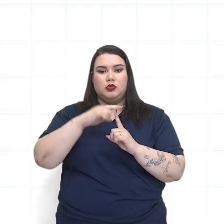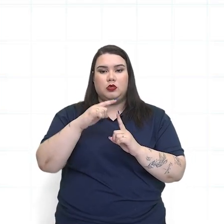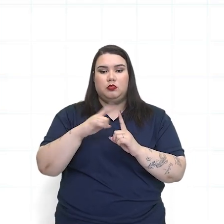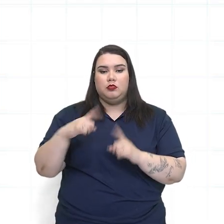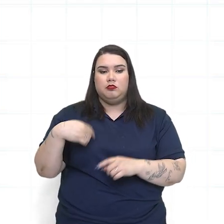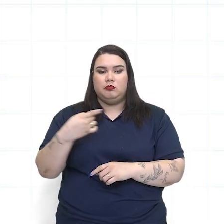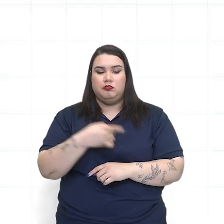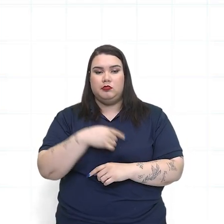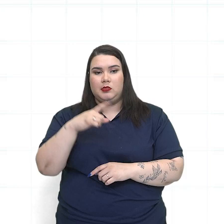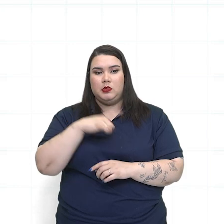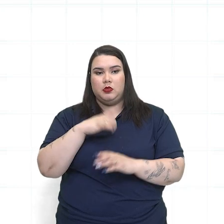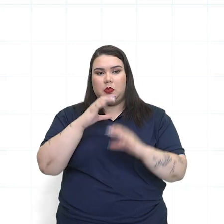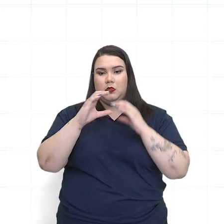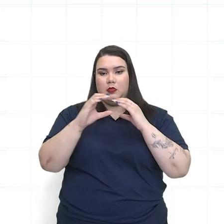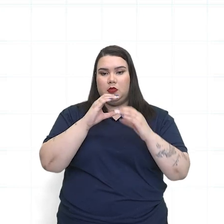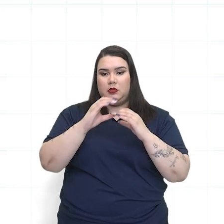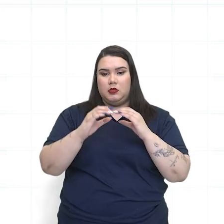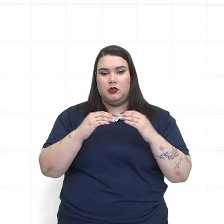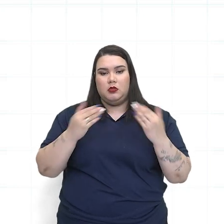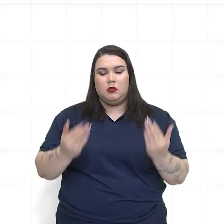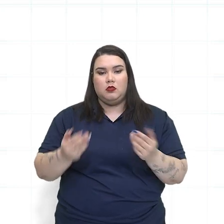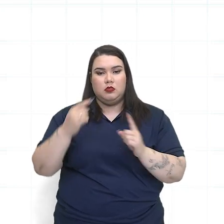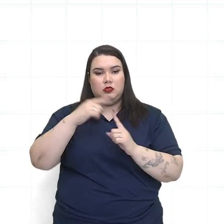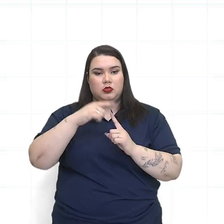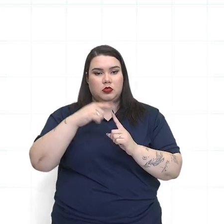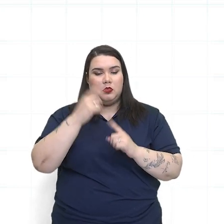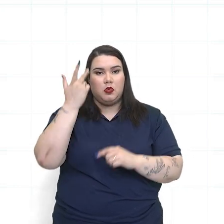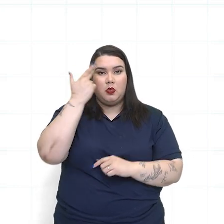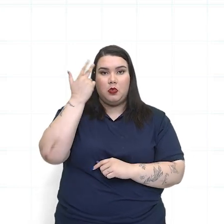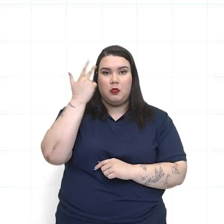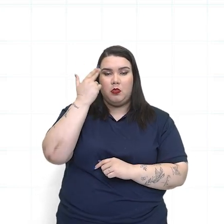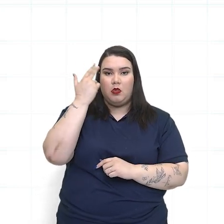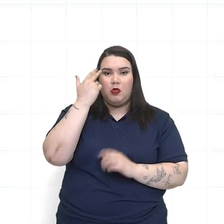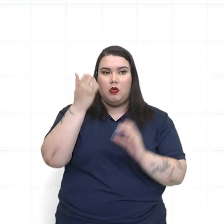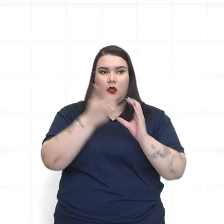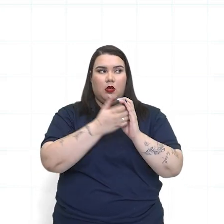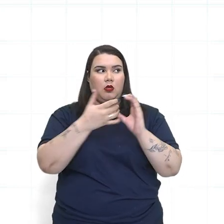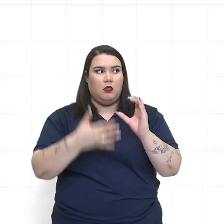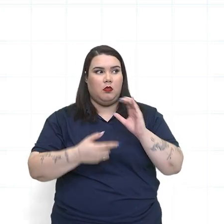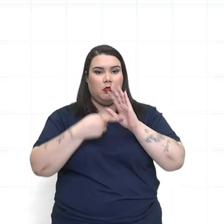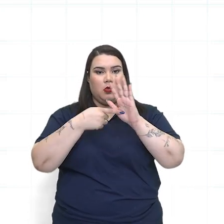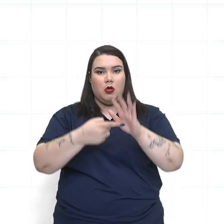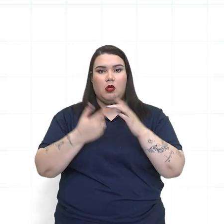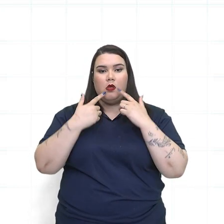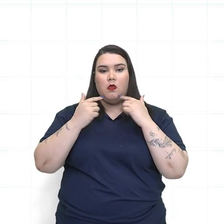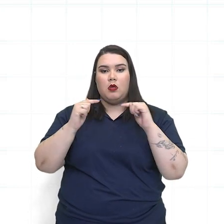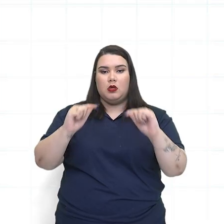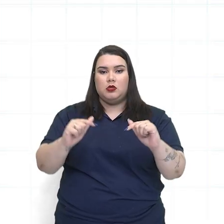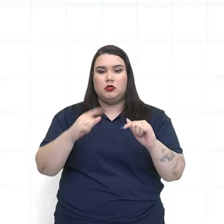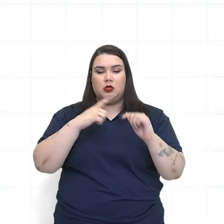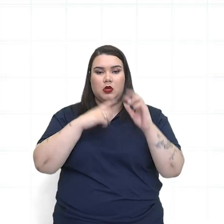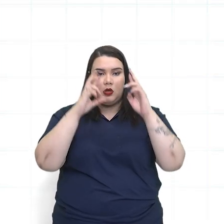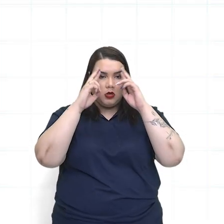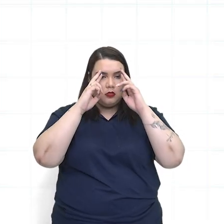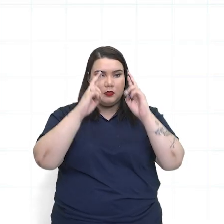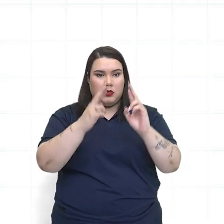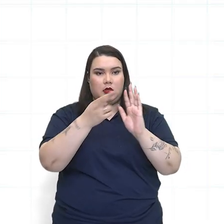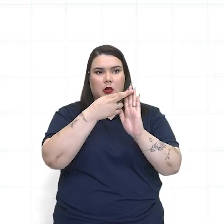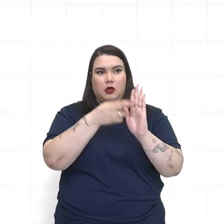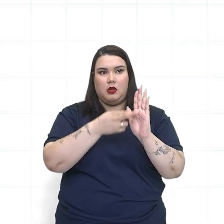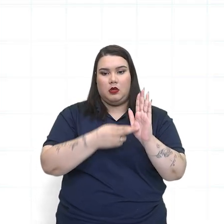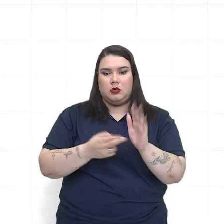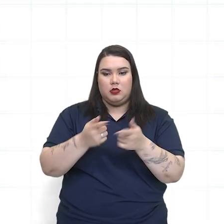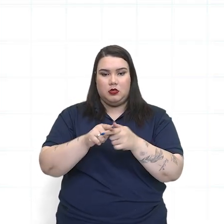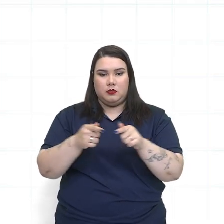gente se comunica. Então, no nível normal, ela caracteriza-se por apresentar uma linguagem que obedece às normas